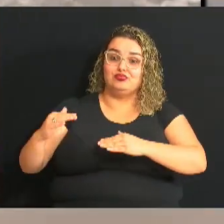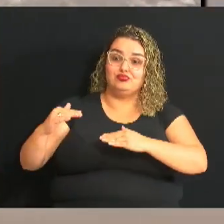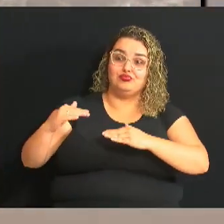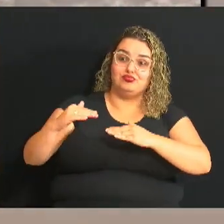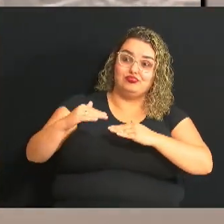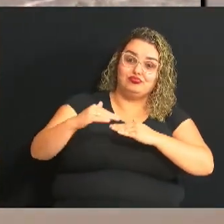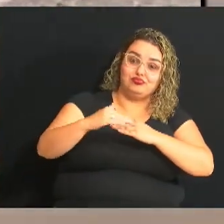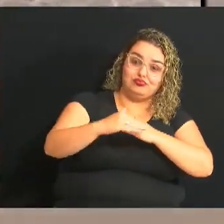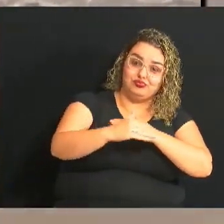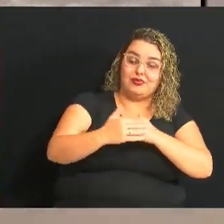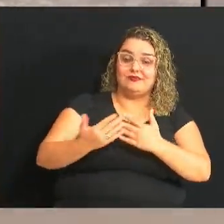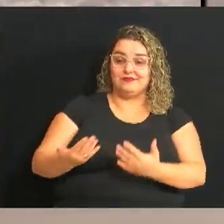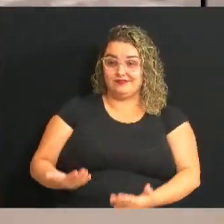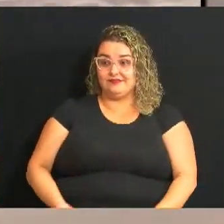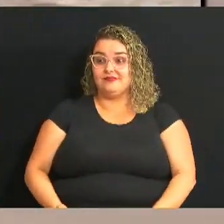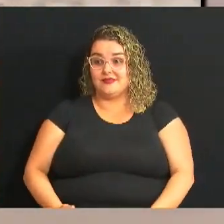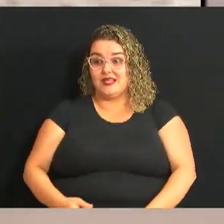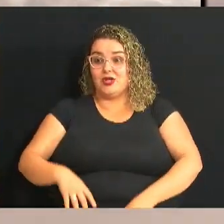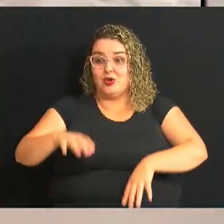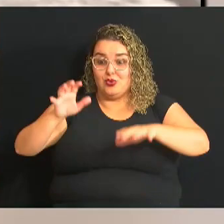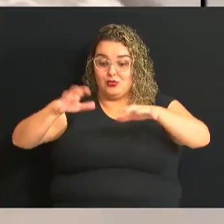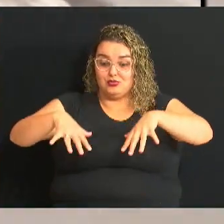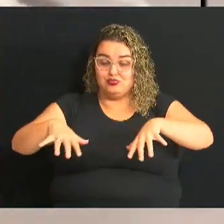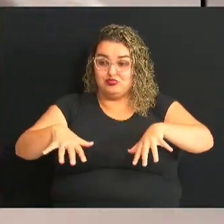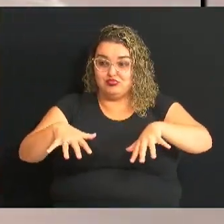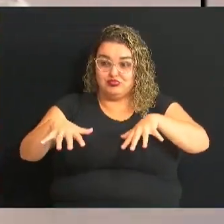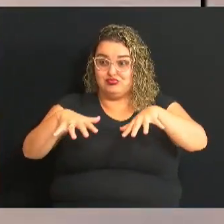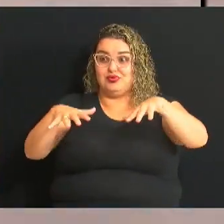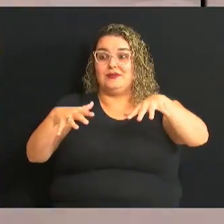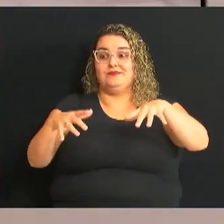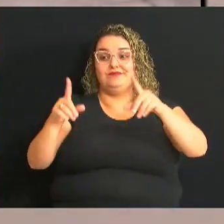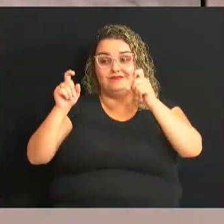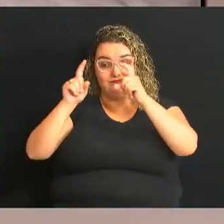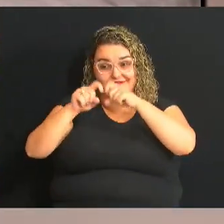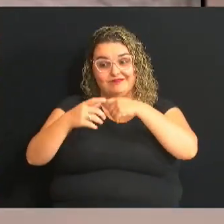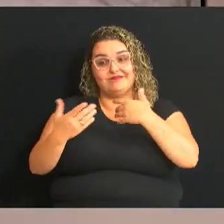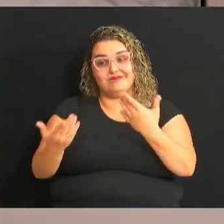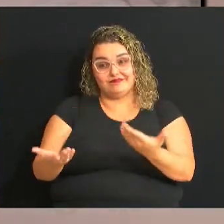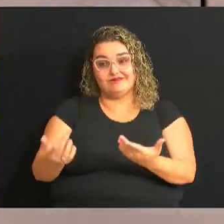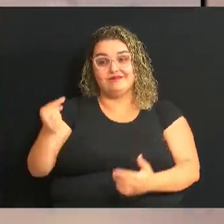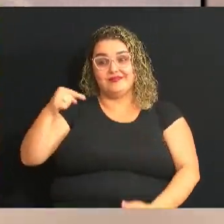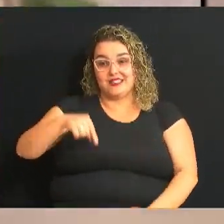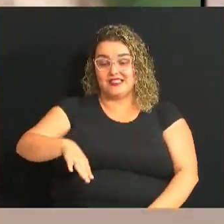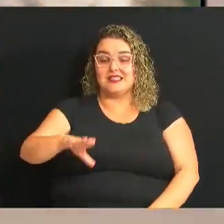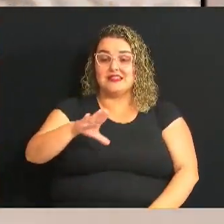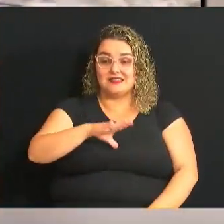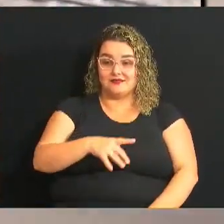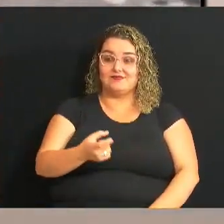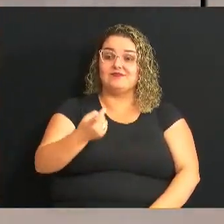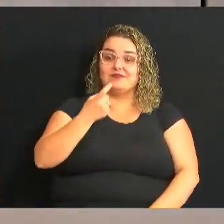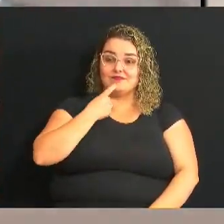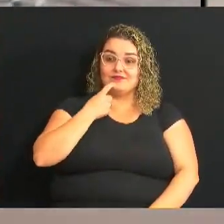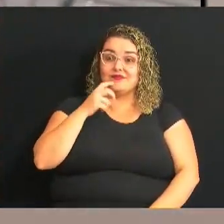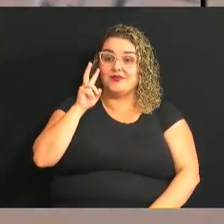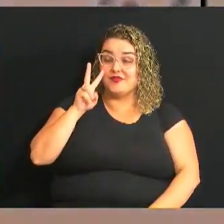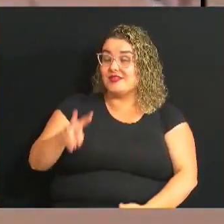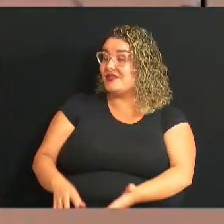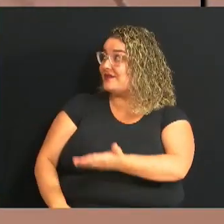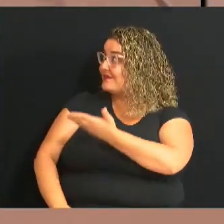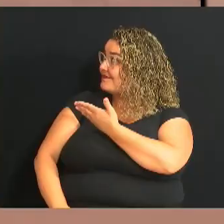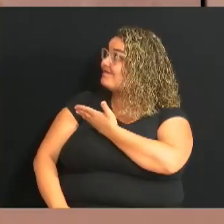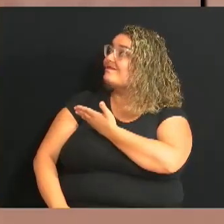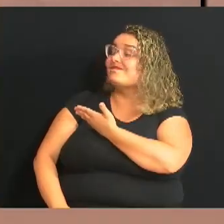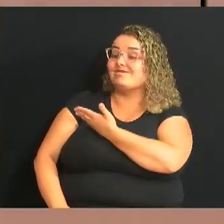então é uma rua alagada, situação muito complicada aqui na cidade de Campinas. Olha só, hein, como o